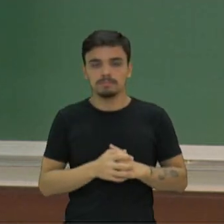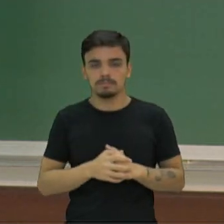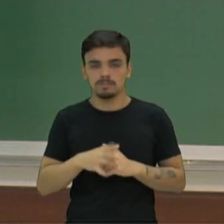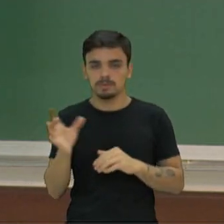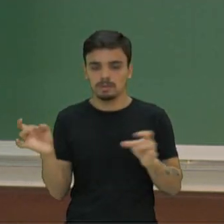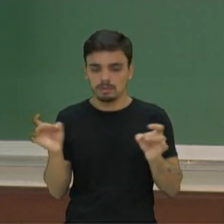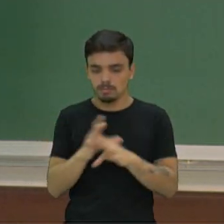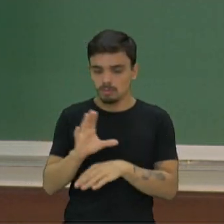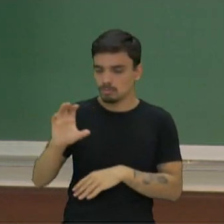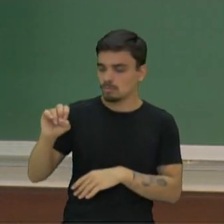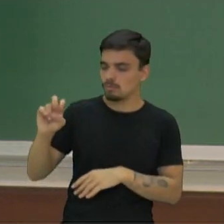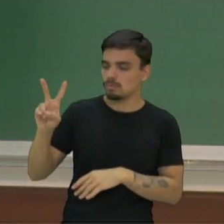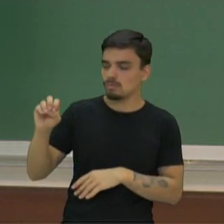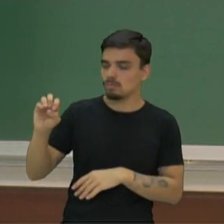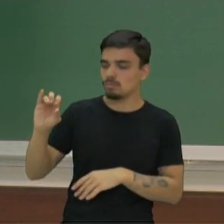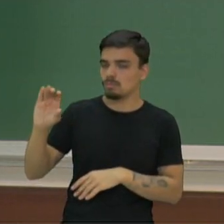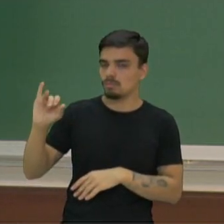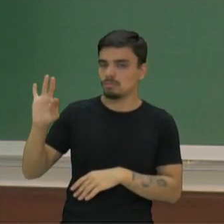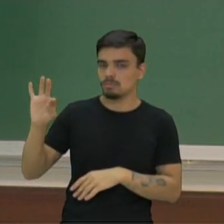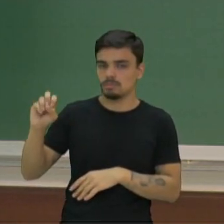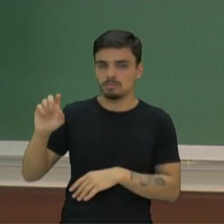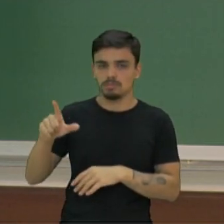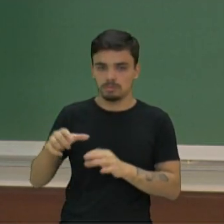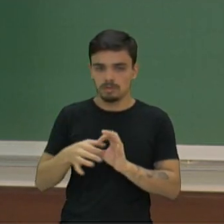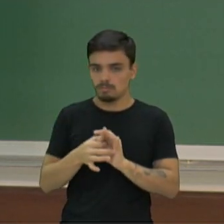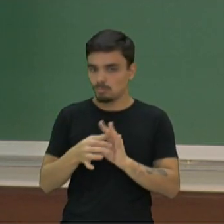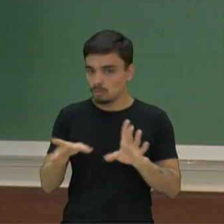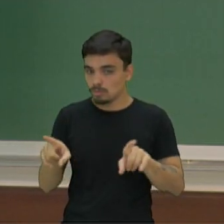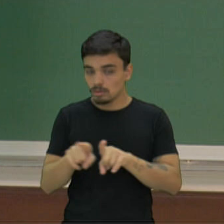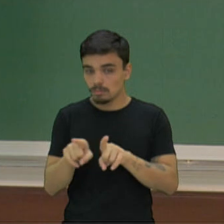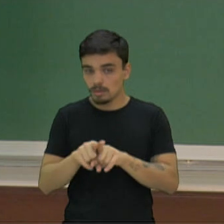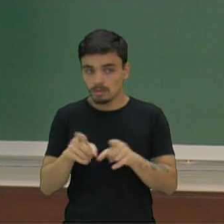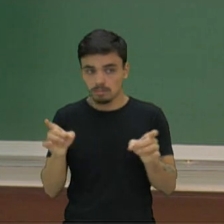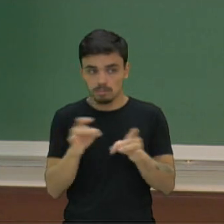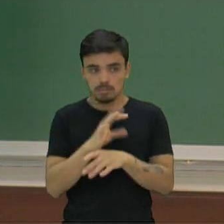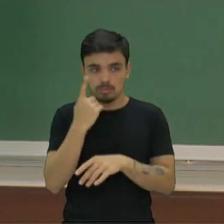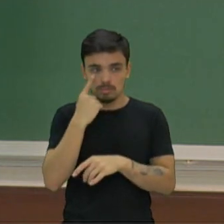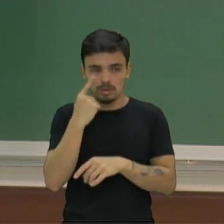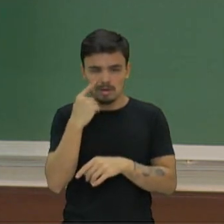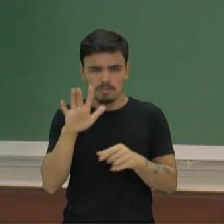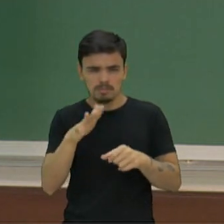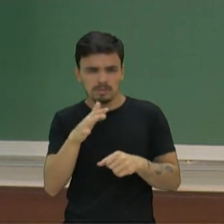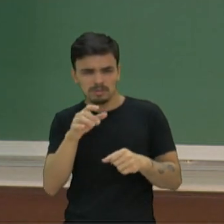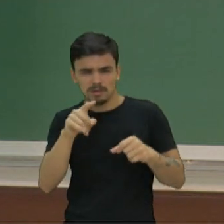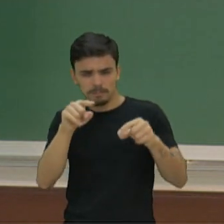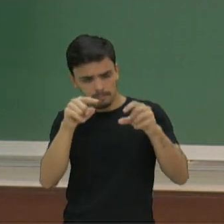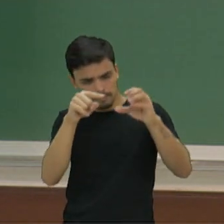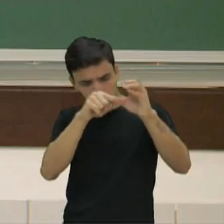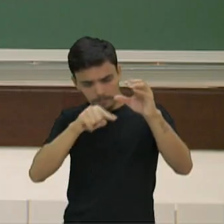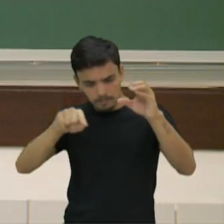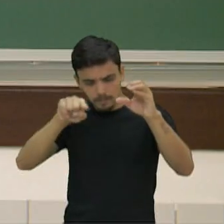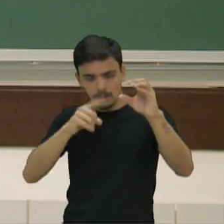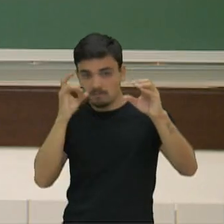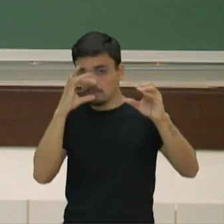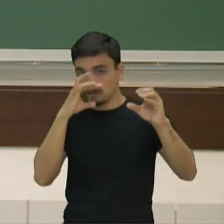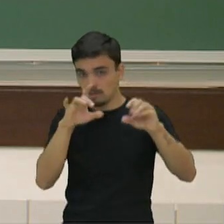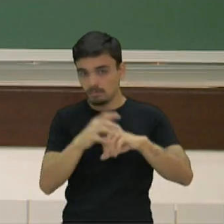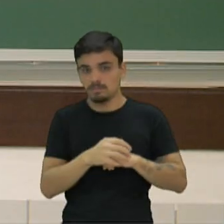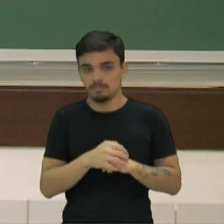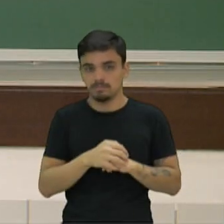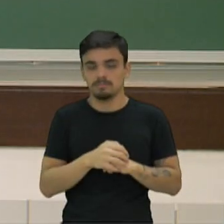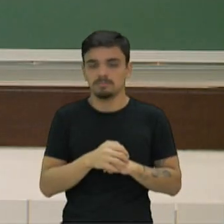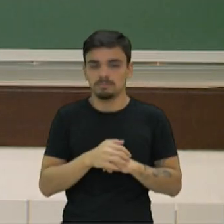amadurece esse ovócito e esse ovócito vai ser liberado por aqui, ó, nessa área verde aqui, nesse período verde entre o 13º